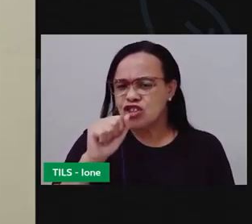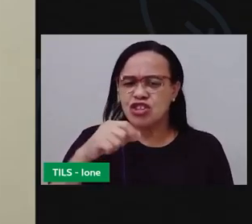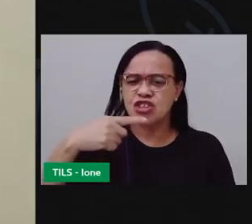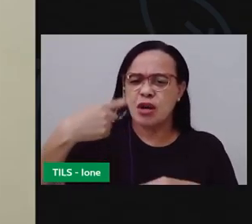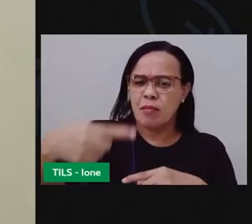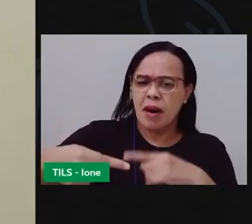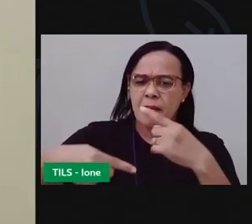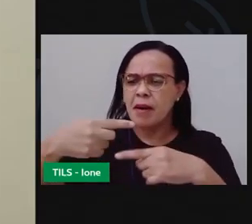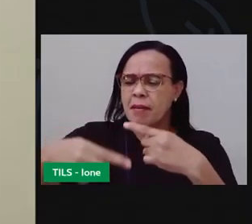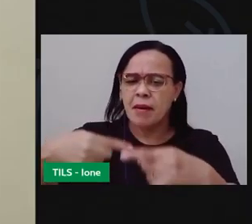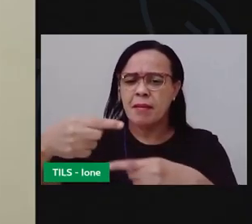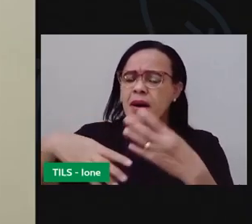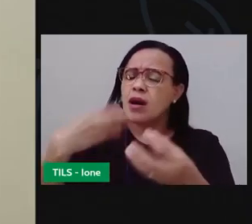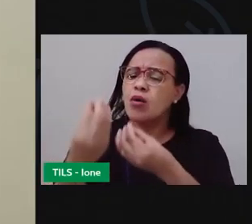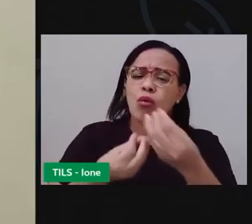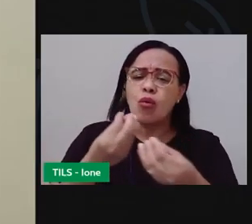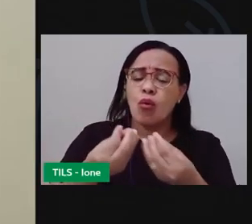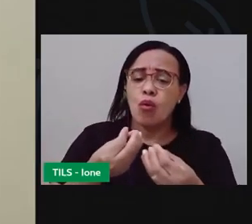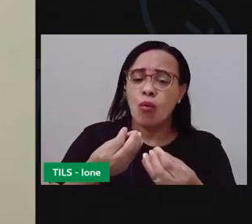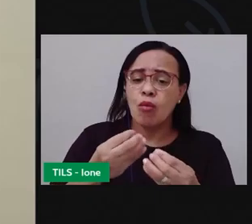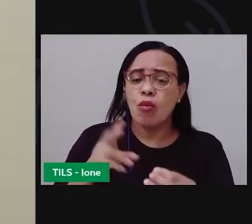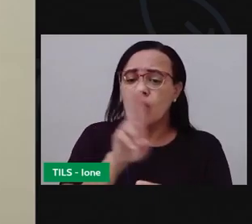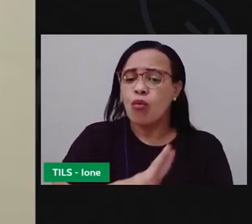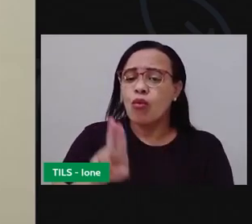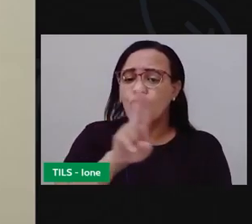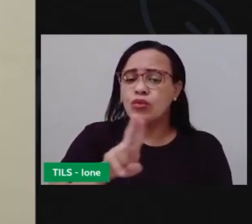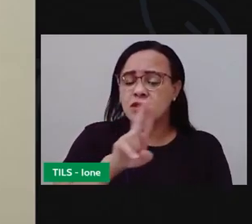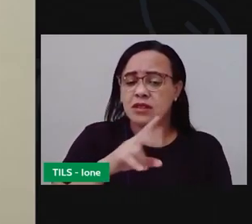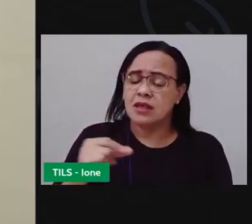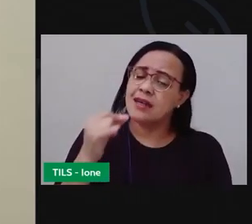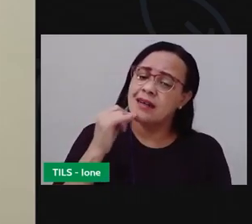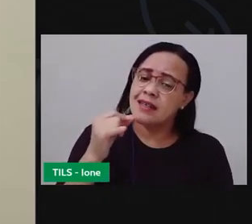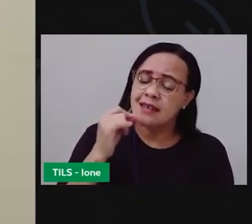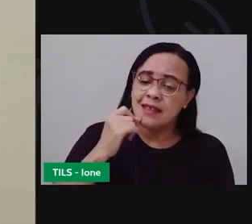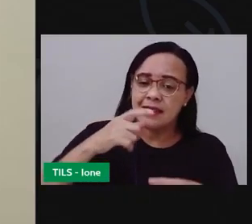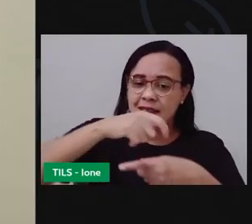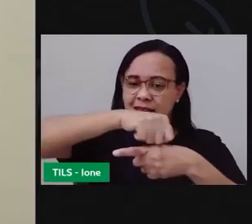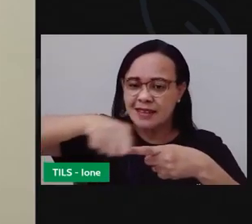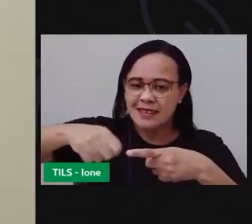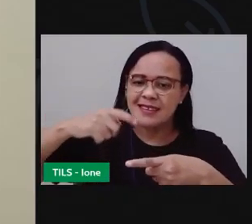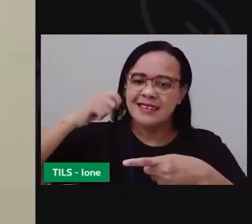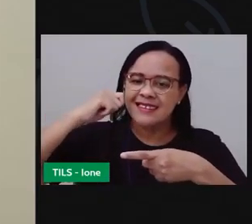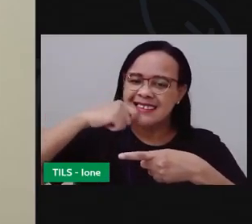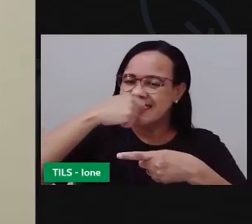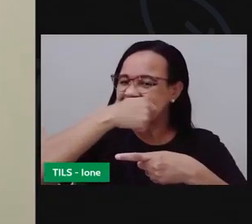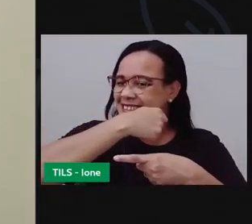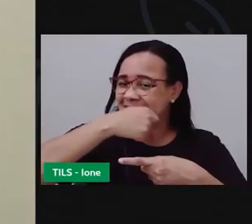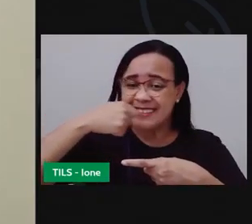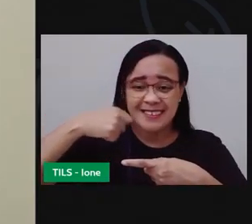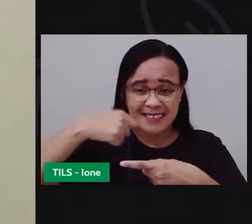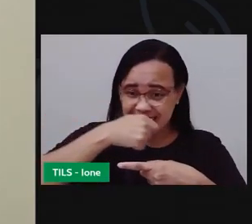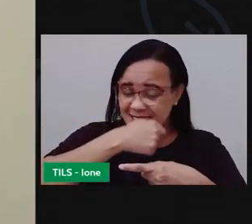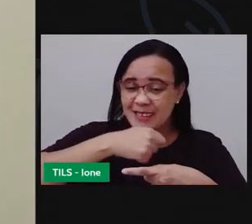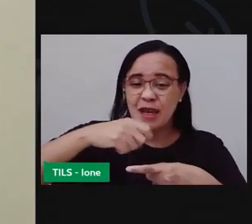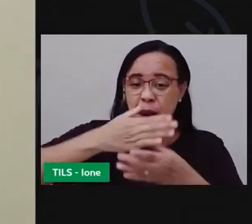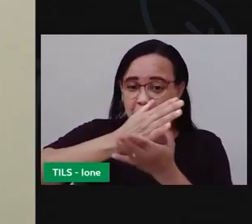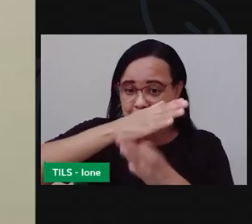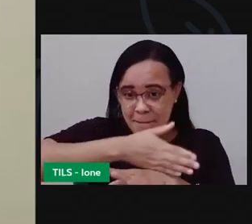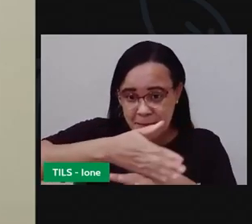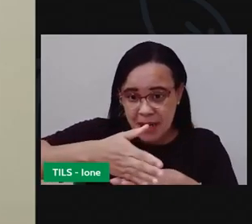Temos materiais que a gente usa ali, né? Quando está escovando os dentes, como creme